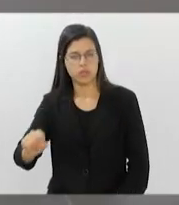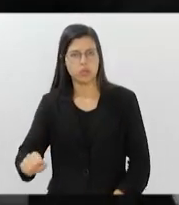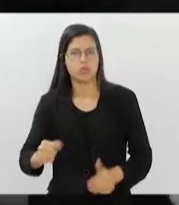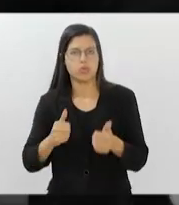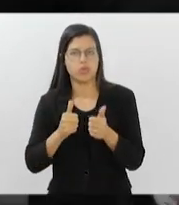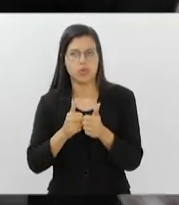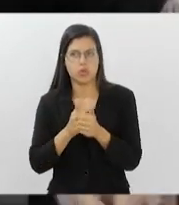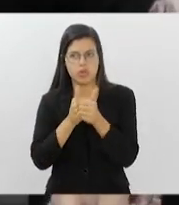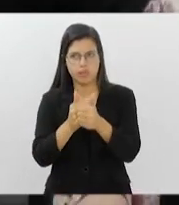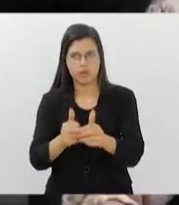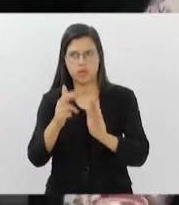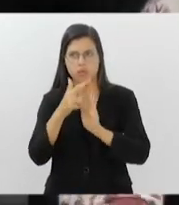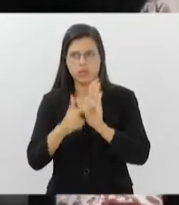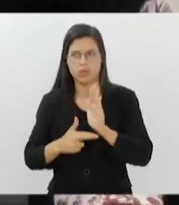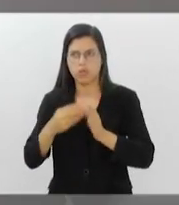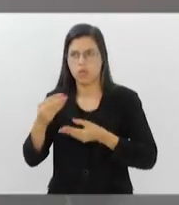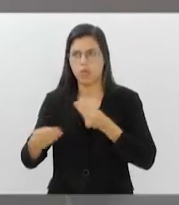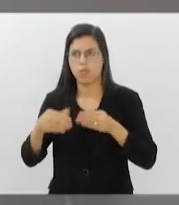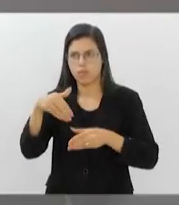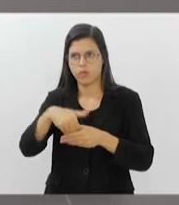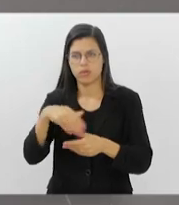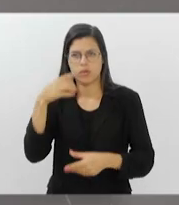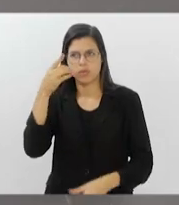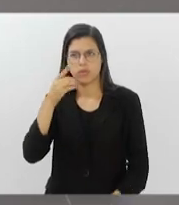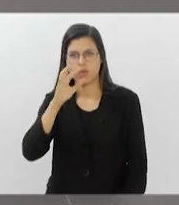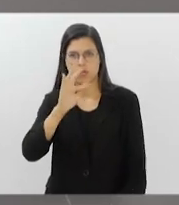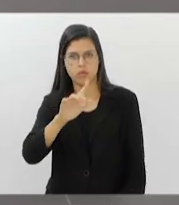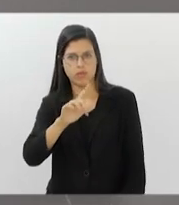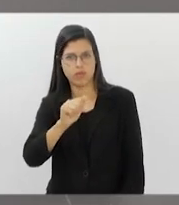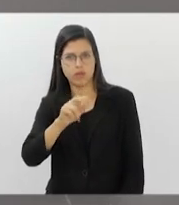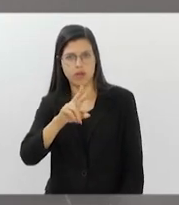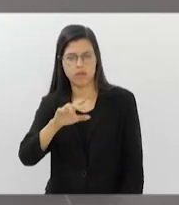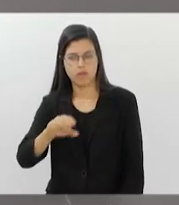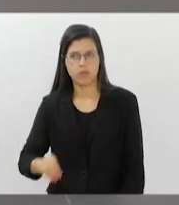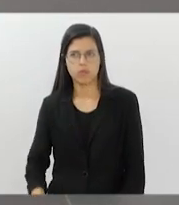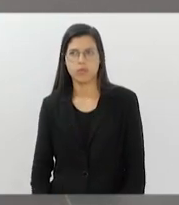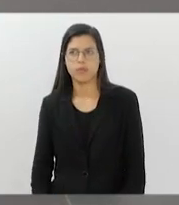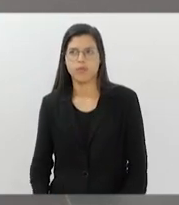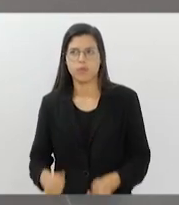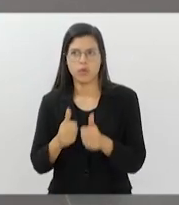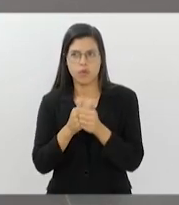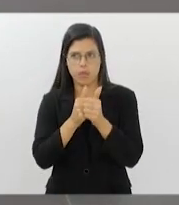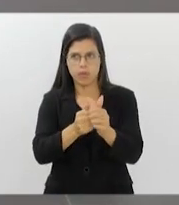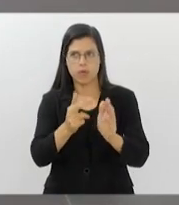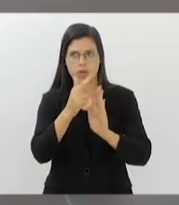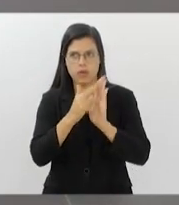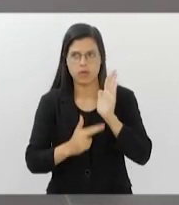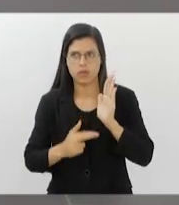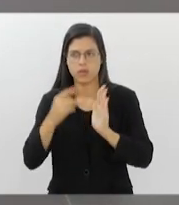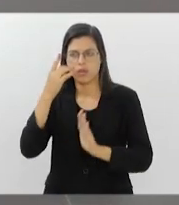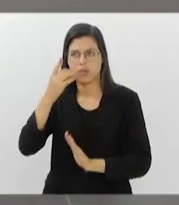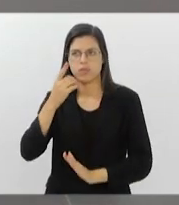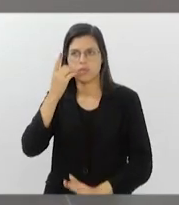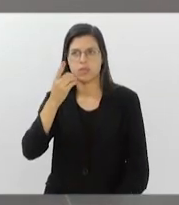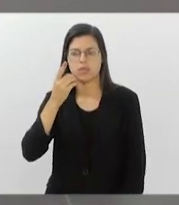o relator, presidente. Como vota o deputado Flávio Serafini? Com o relator.